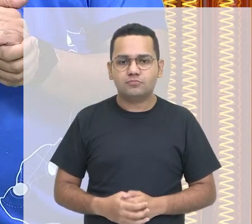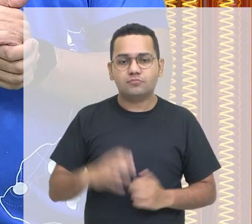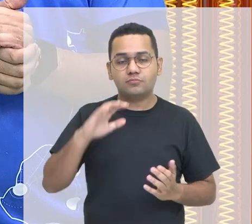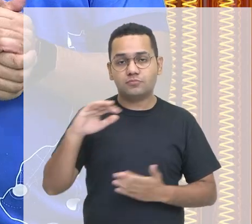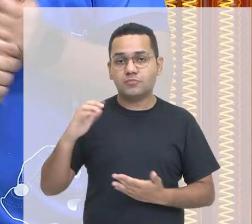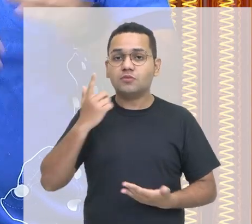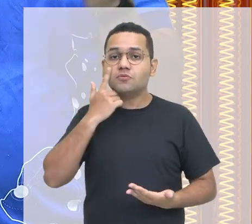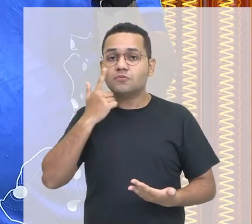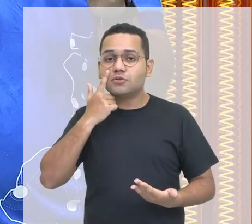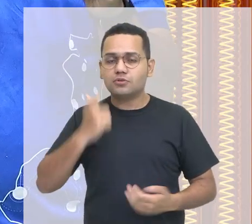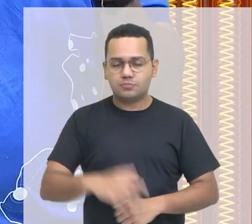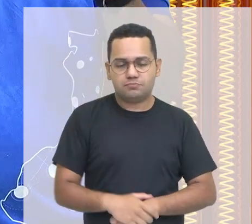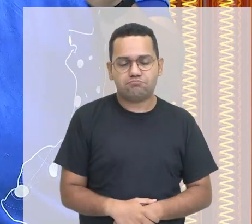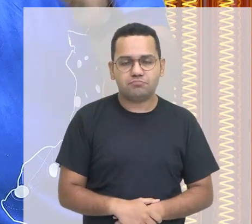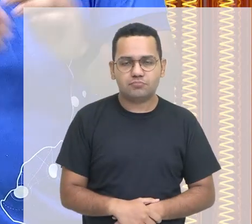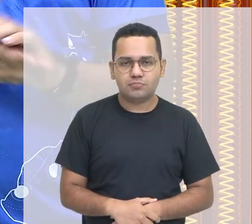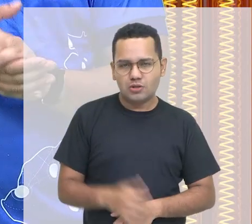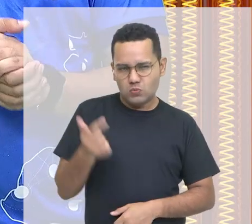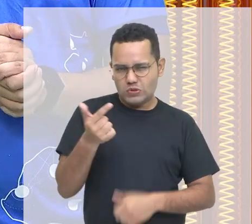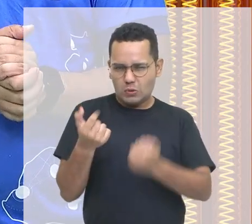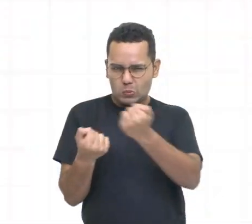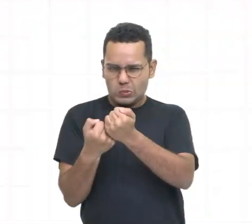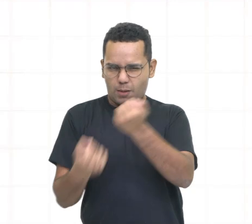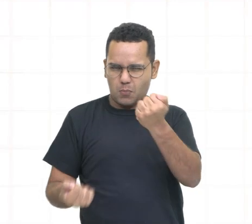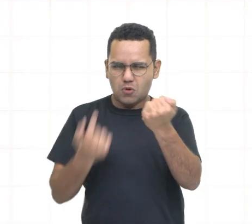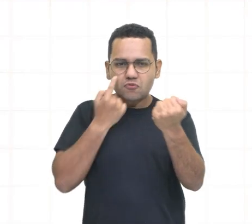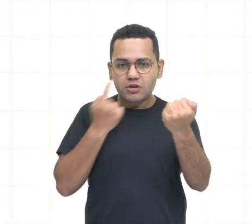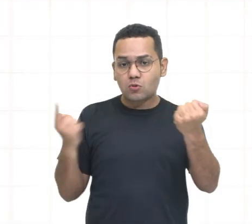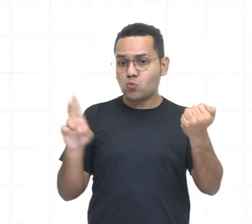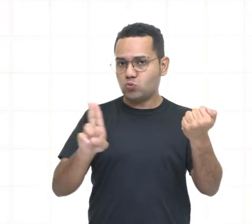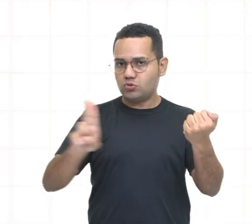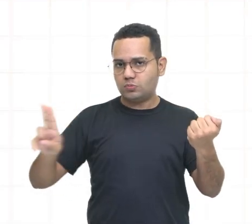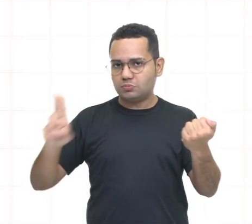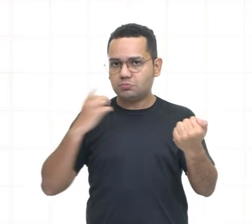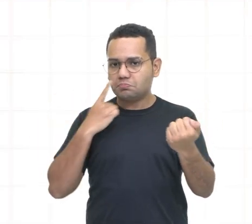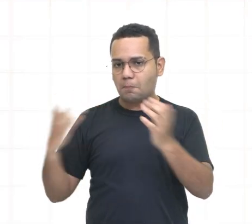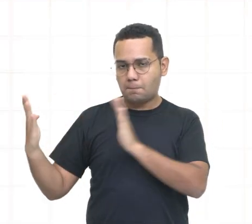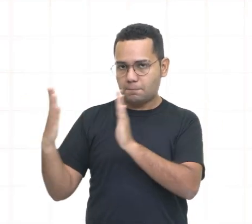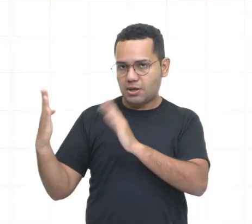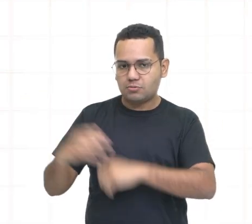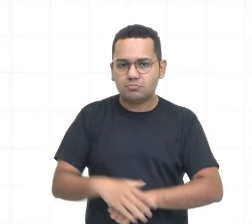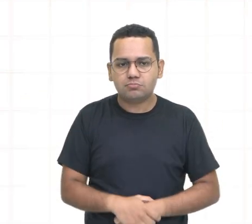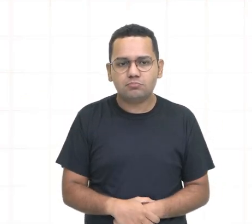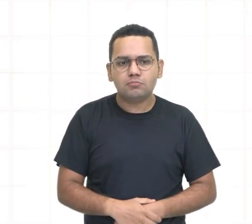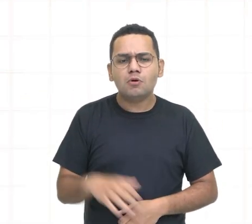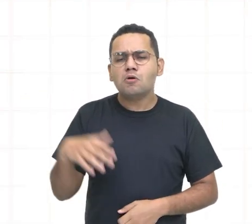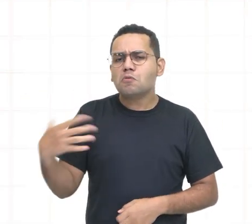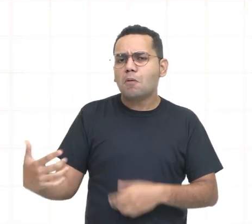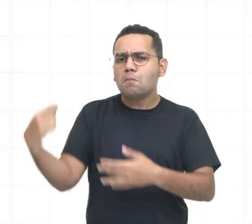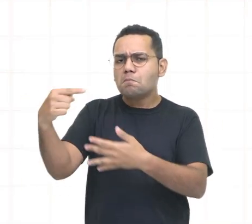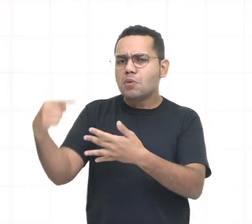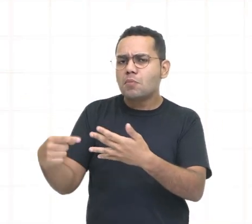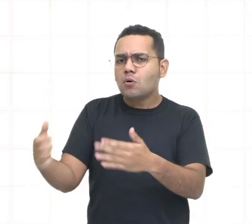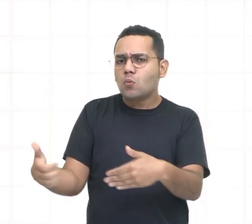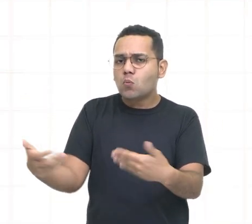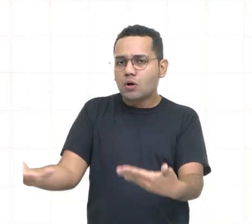Itamar, qual vai ser os principais pontos? Olha só. Você vai ter, obviamente, o governo Itamar